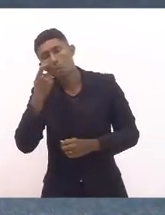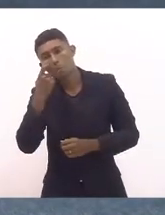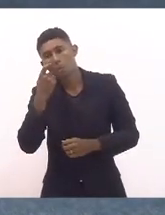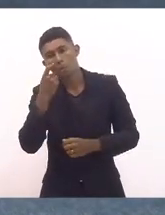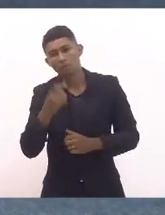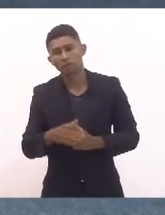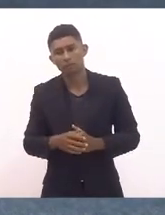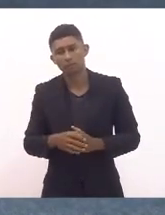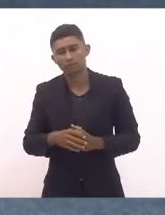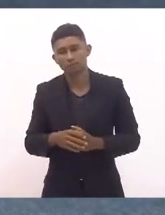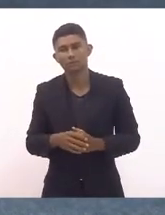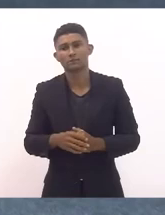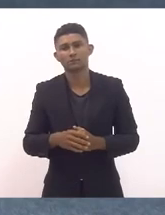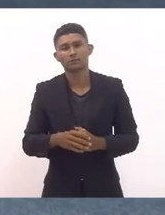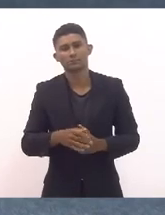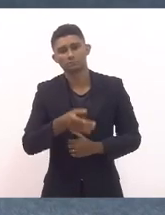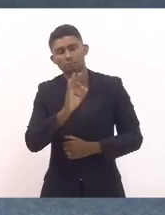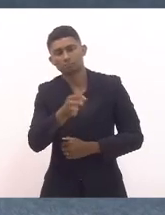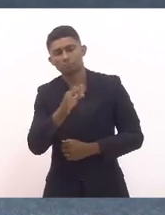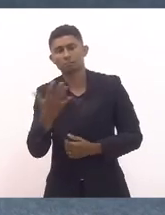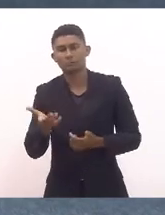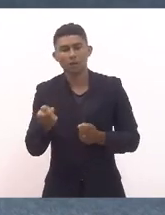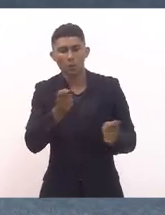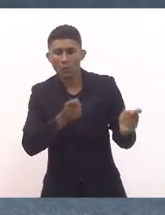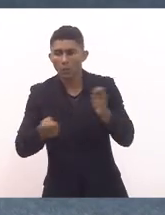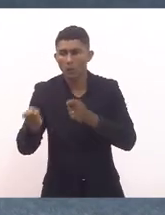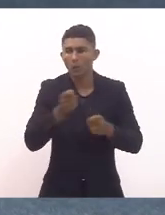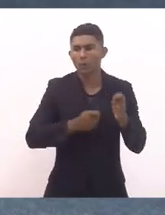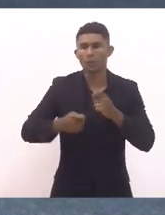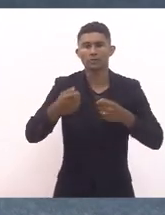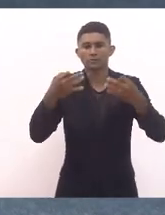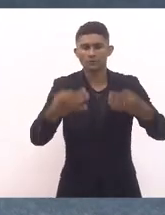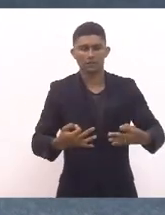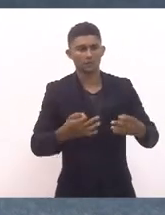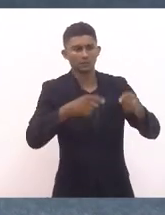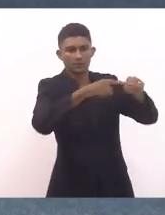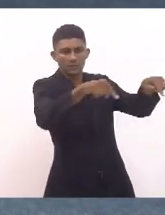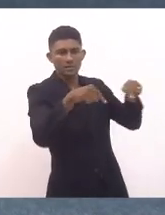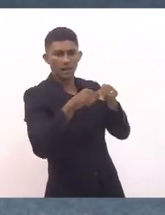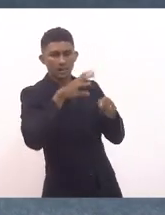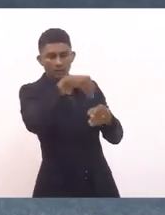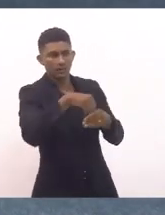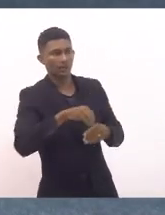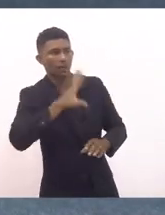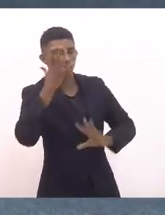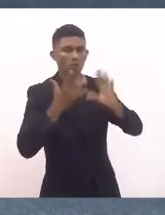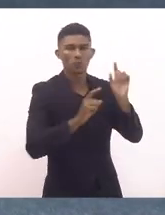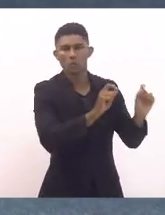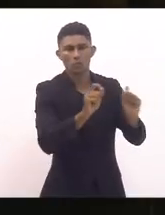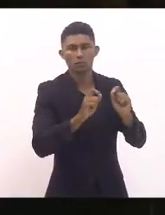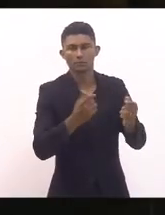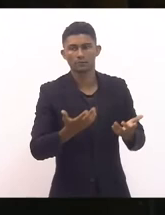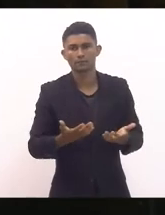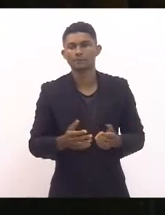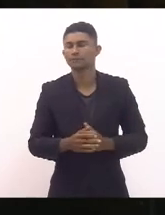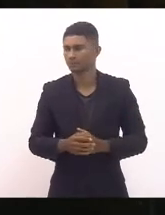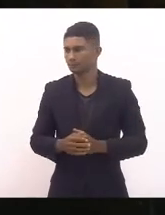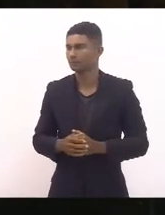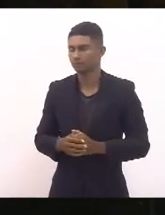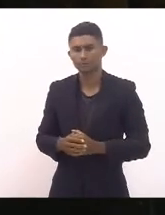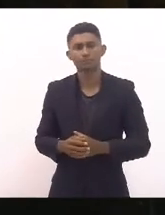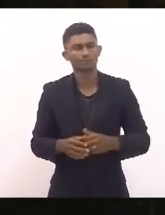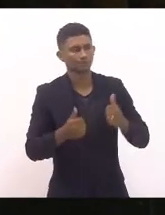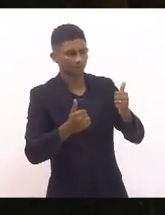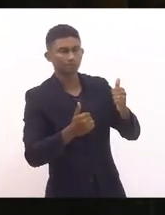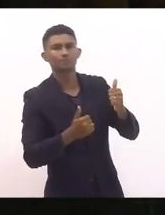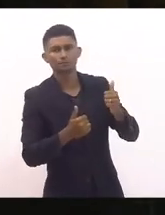para que a gente possa ter uma ferramenta efetiva de controle ao que está acontecendo dentro de sala de aula. Obrigado, deputada. Desculpa me alongar numa parte. Nada, deputado Rodrigo Amorim.